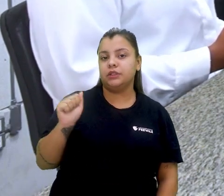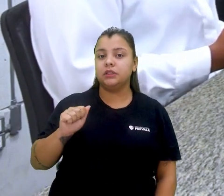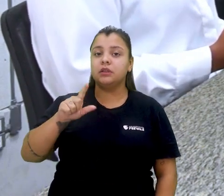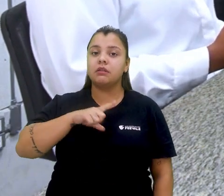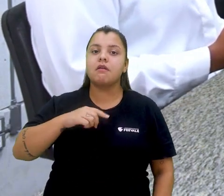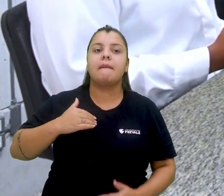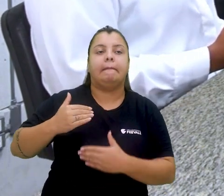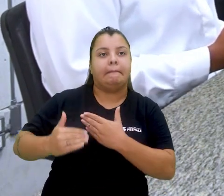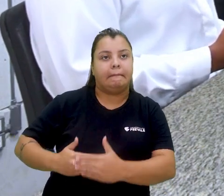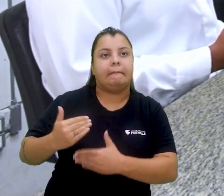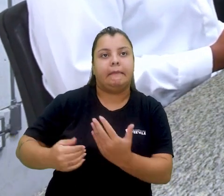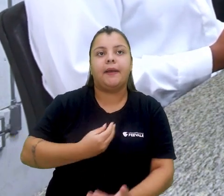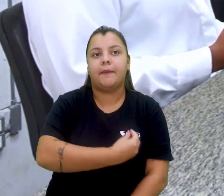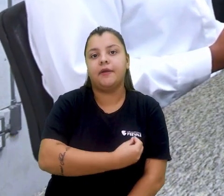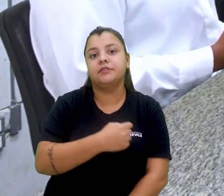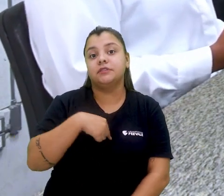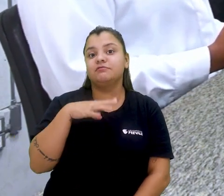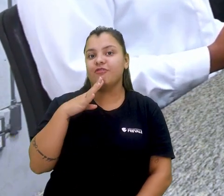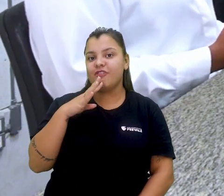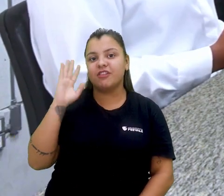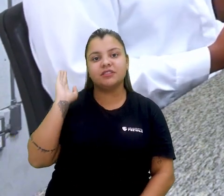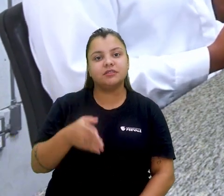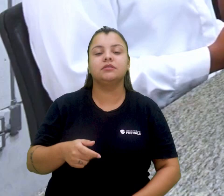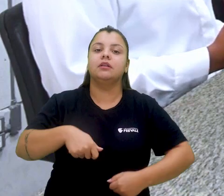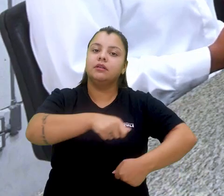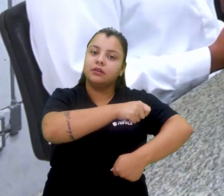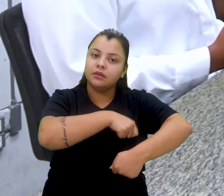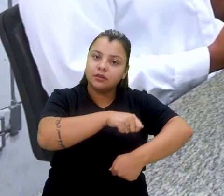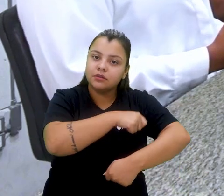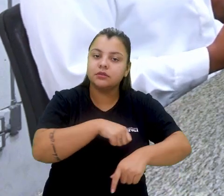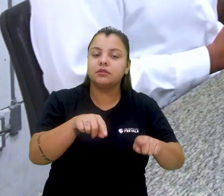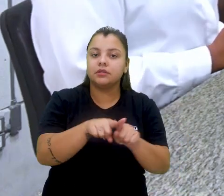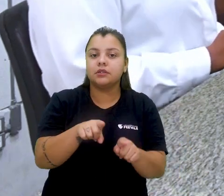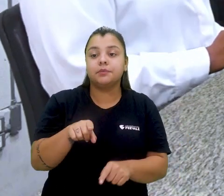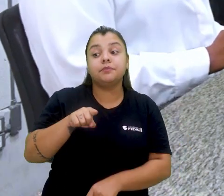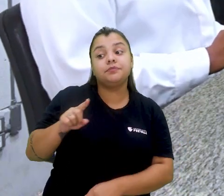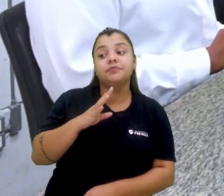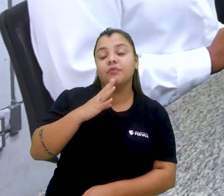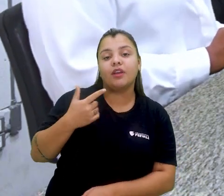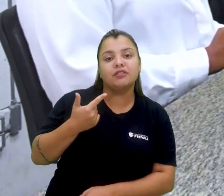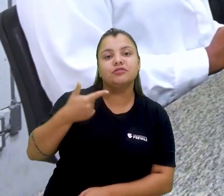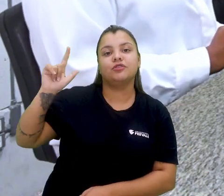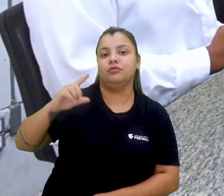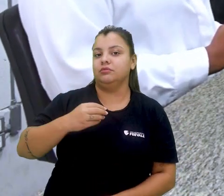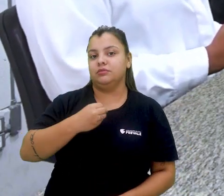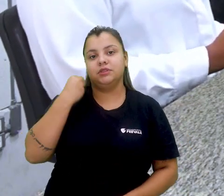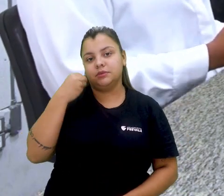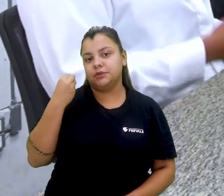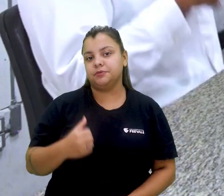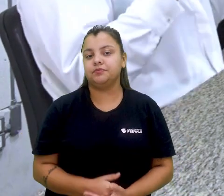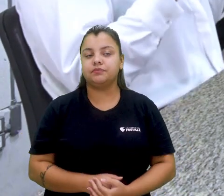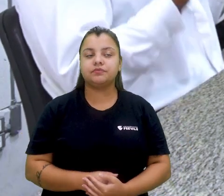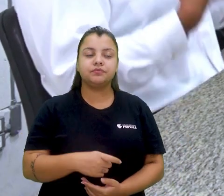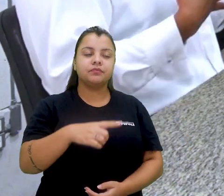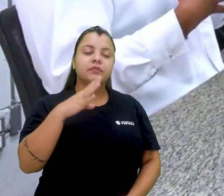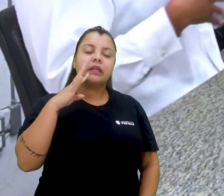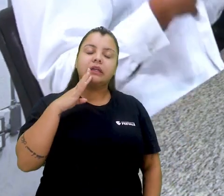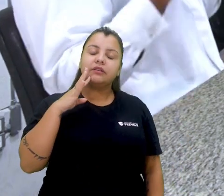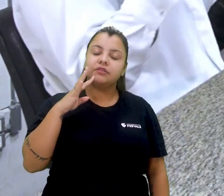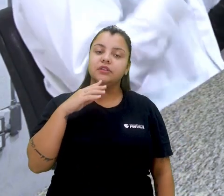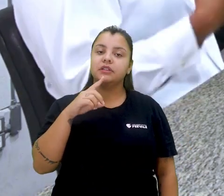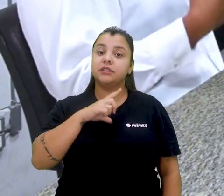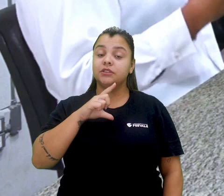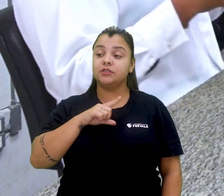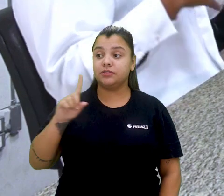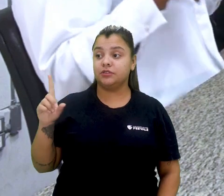dela assim já de um tempo dentro da Gastronomia né E tu já conhece ela de uma outra pegada aí né Uhum e e foi legal que esse encontro assim que eu tive